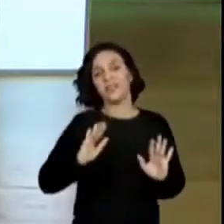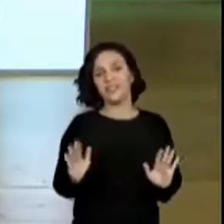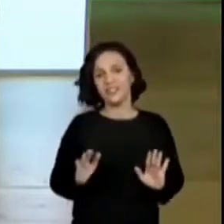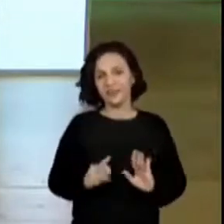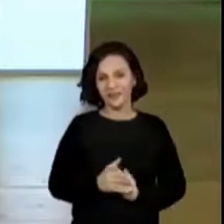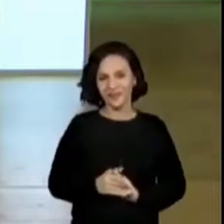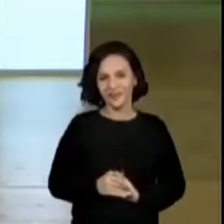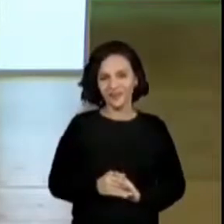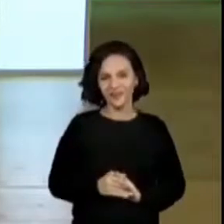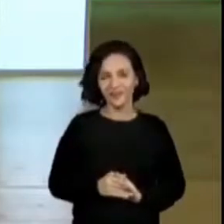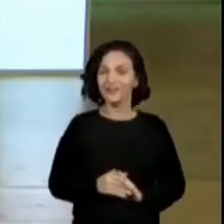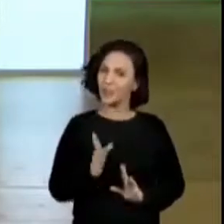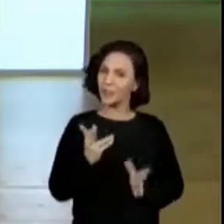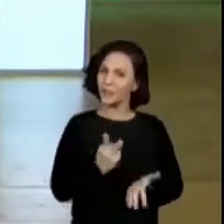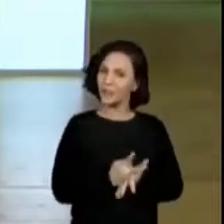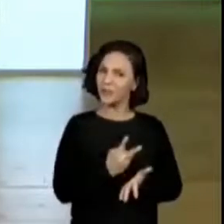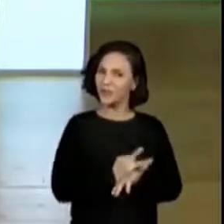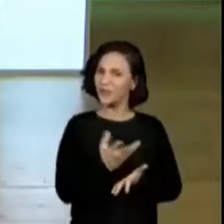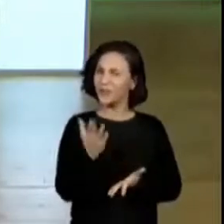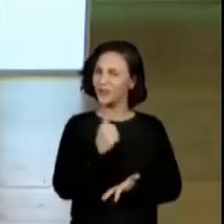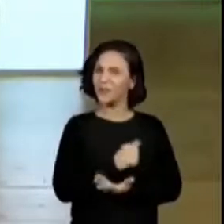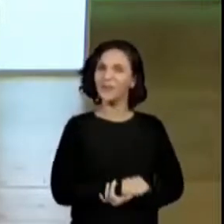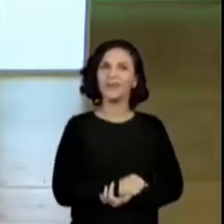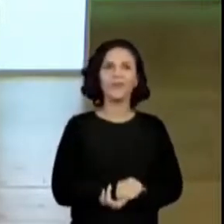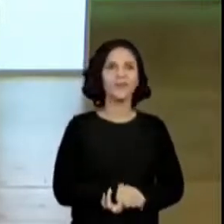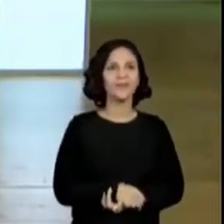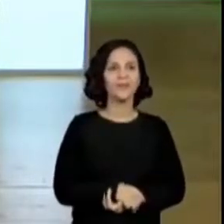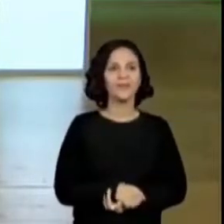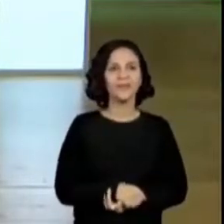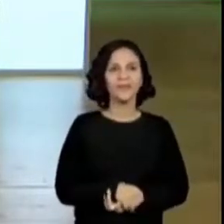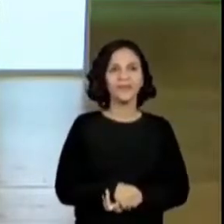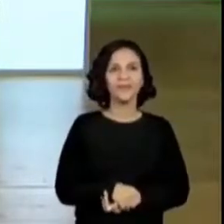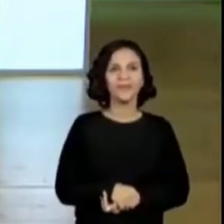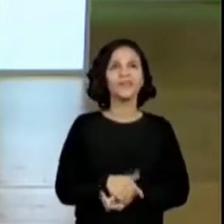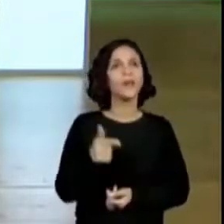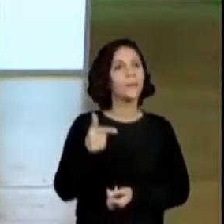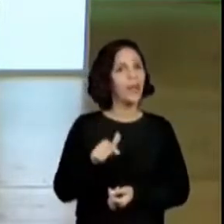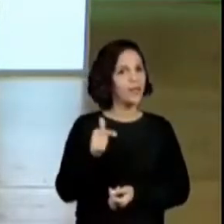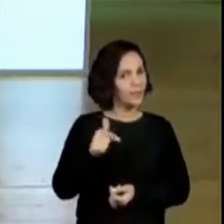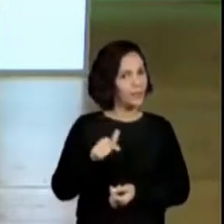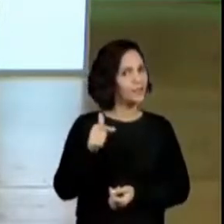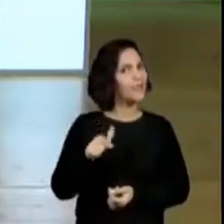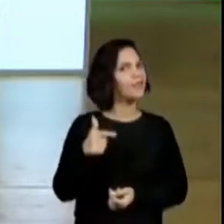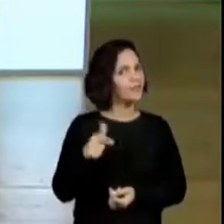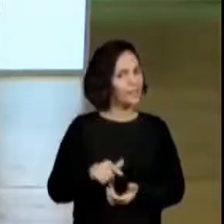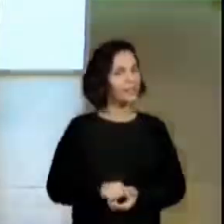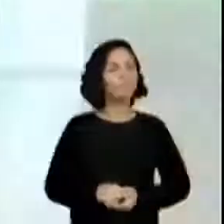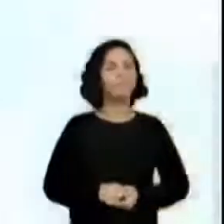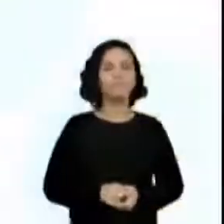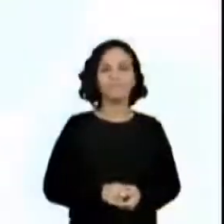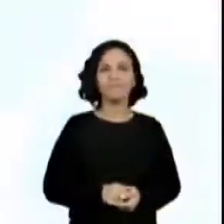é? Então, vamos continuar. Tem mais coisa para ver aqui.